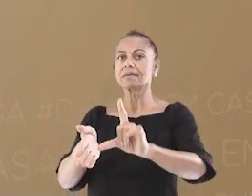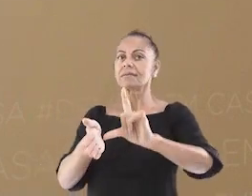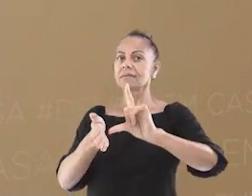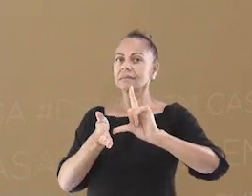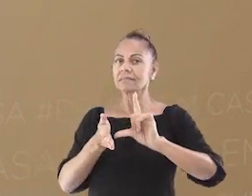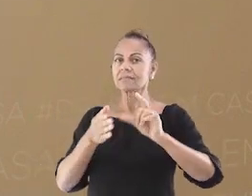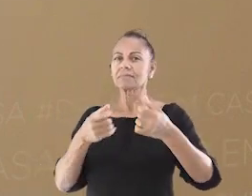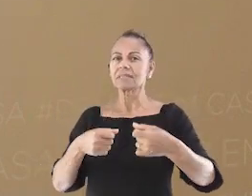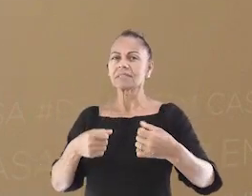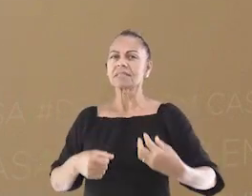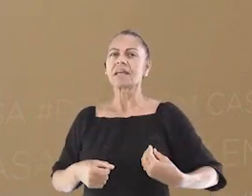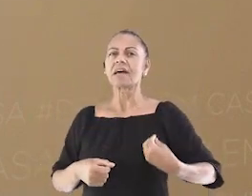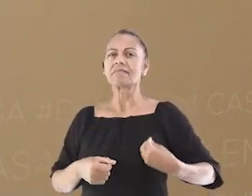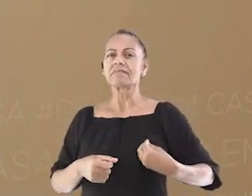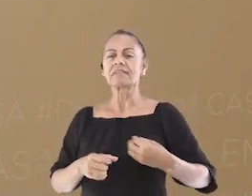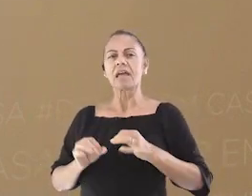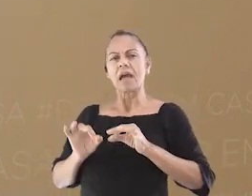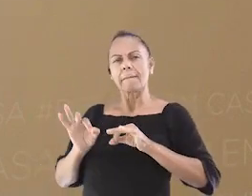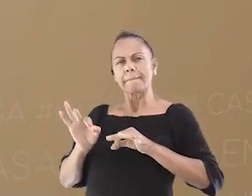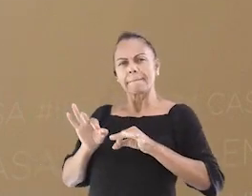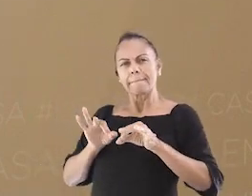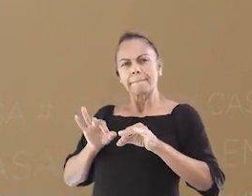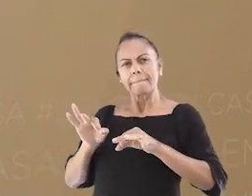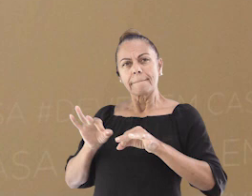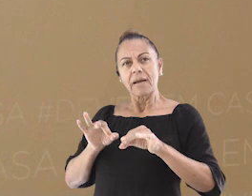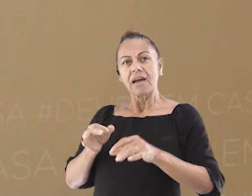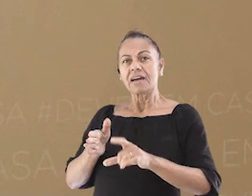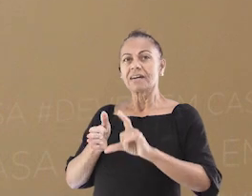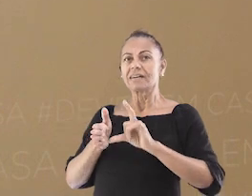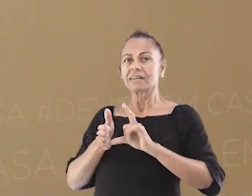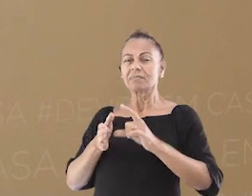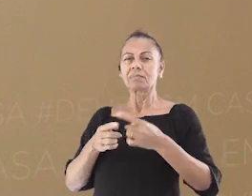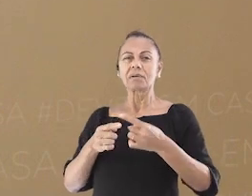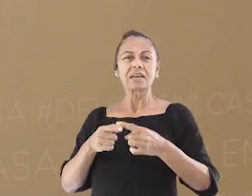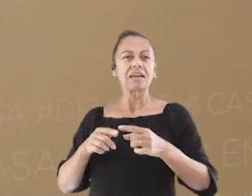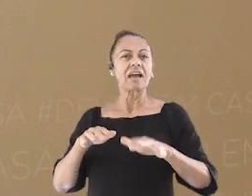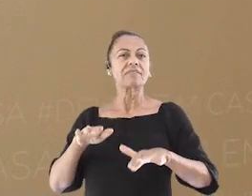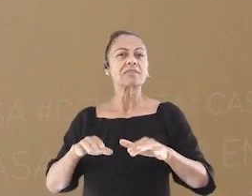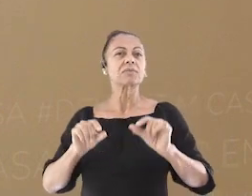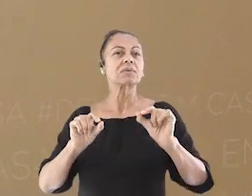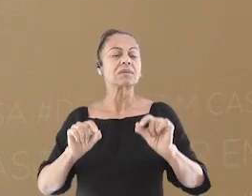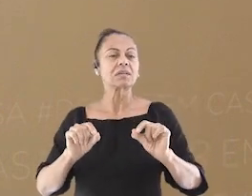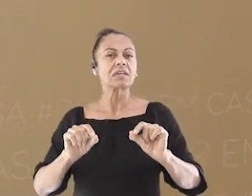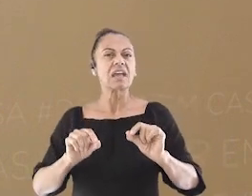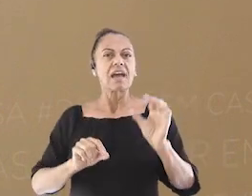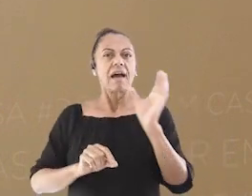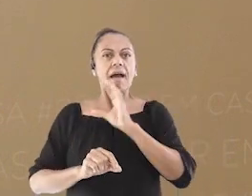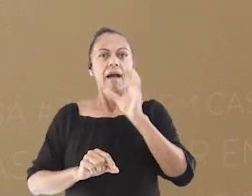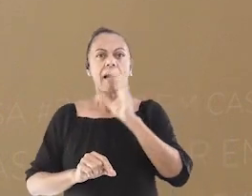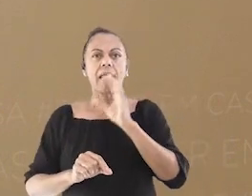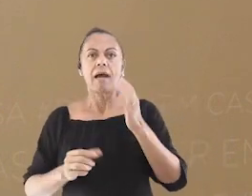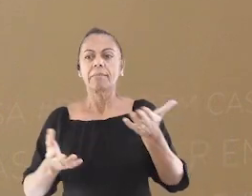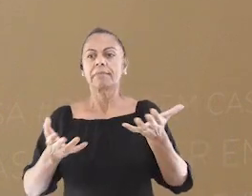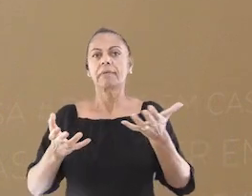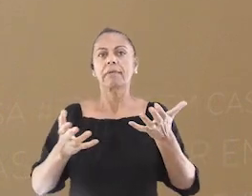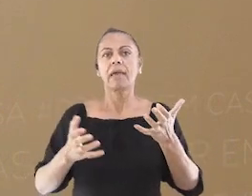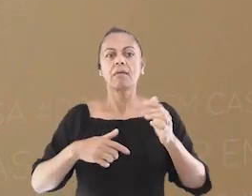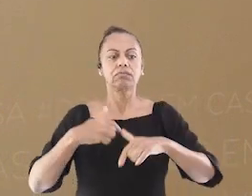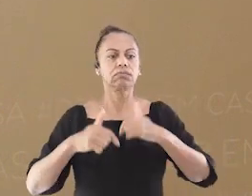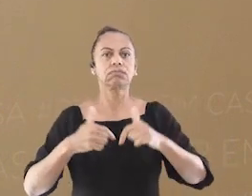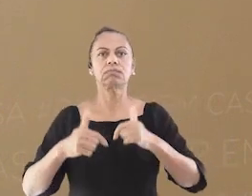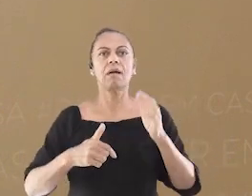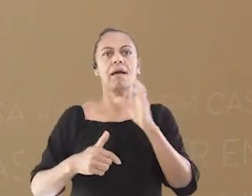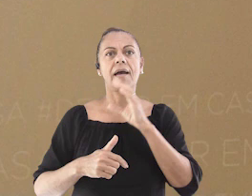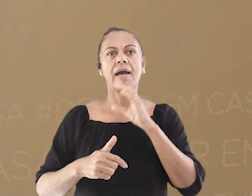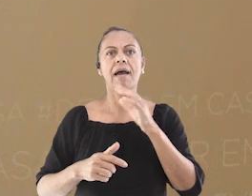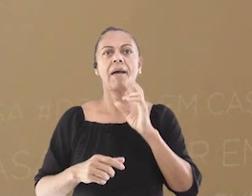um projeto de vida. Atualmente, temos muita pressa em tudo o que fazemos e esperamos